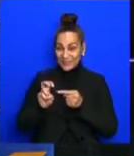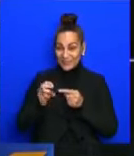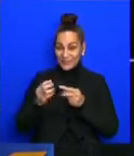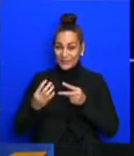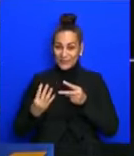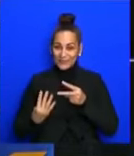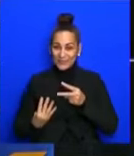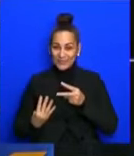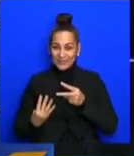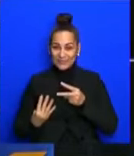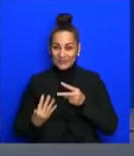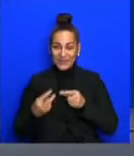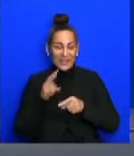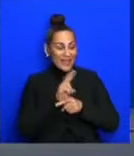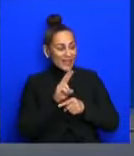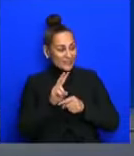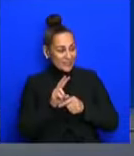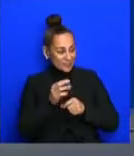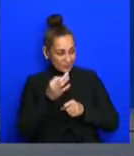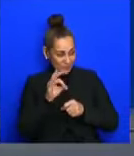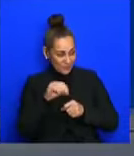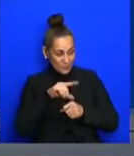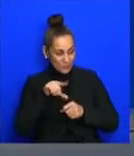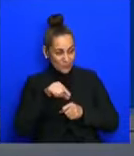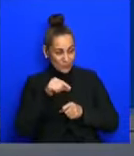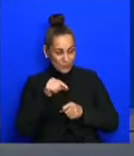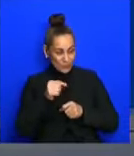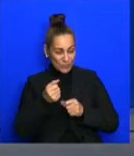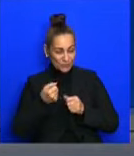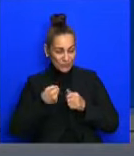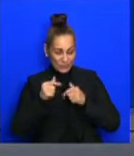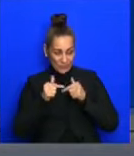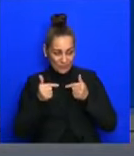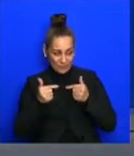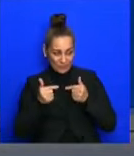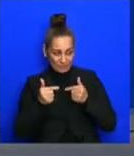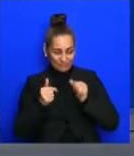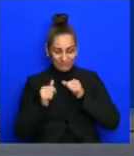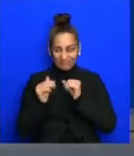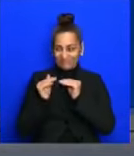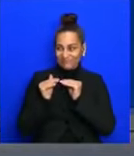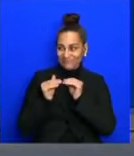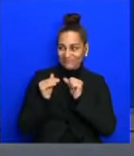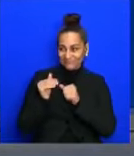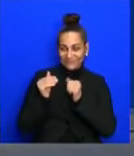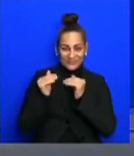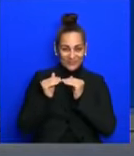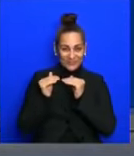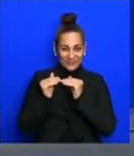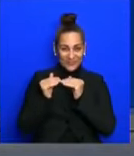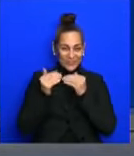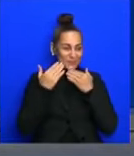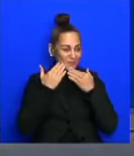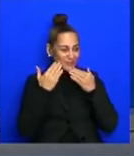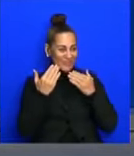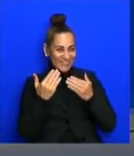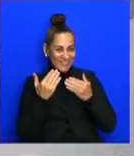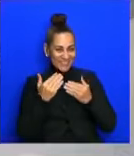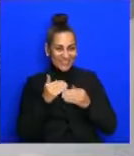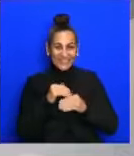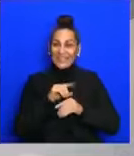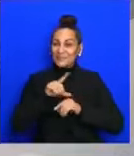e 4. As auditoras confirmam as dezenas e os trevos sorteados? Sim, confirmo. Sim, confirmo. Muito